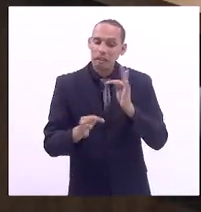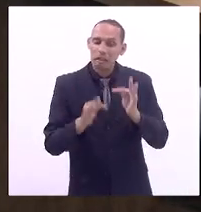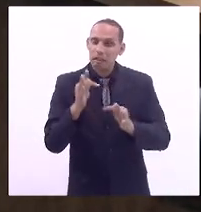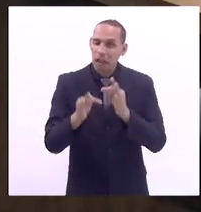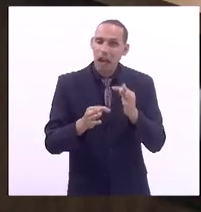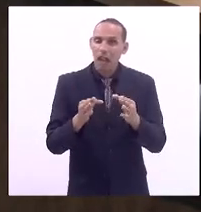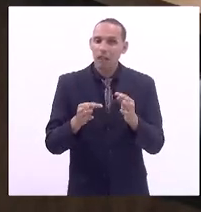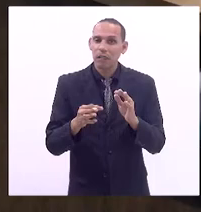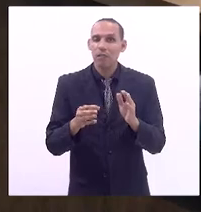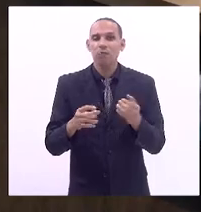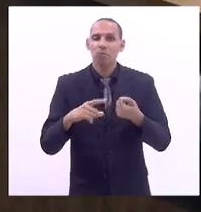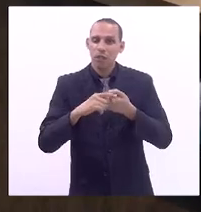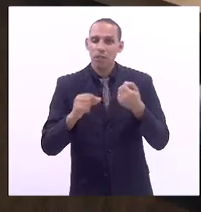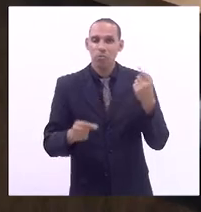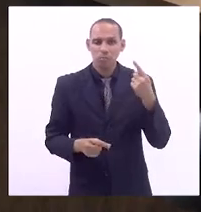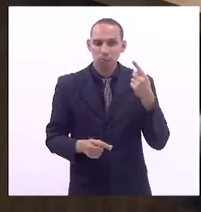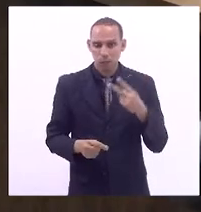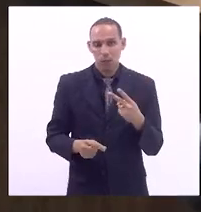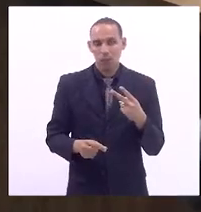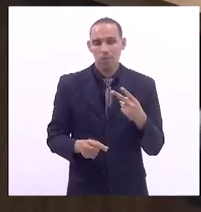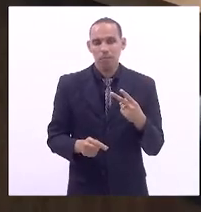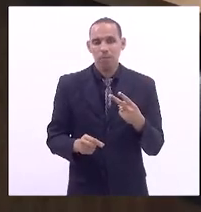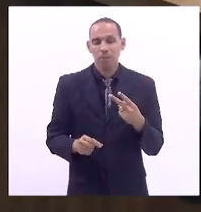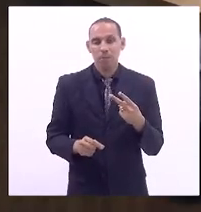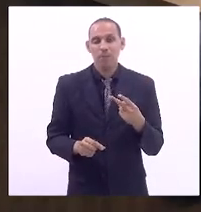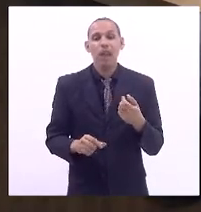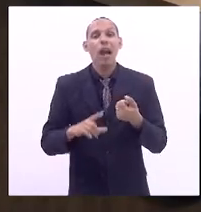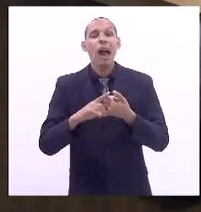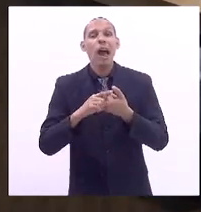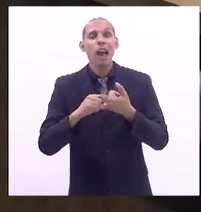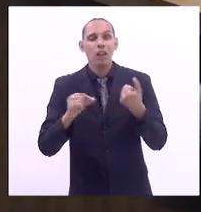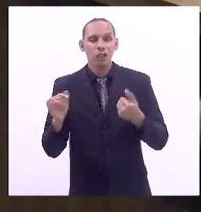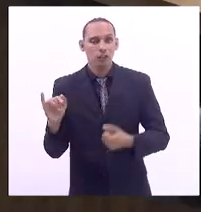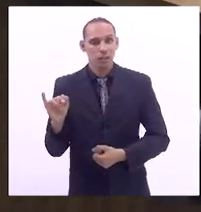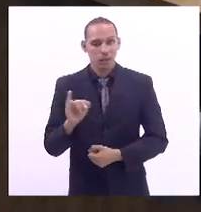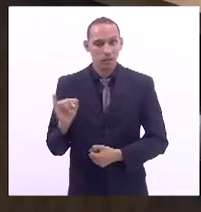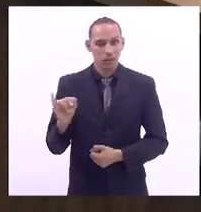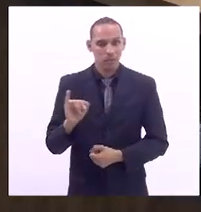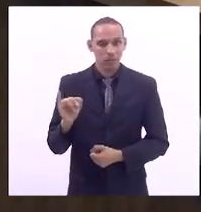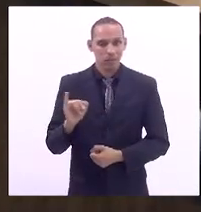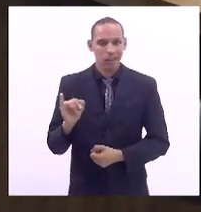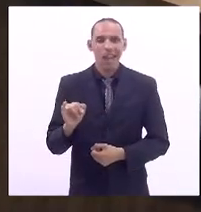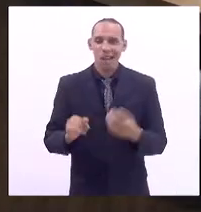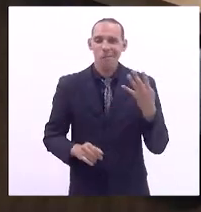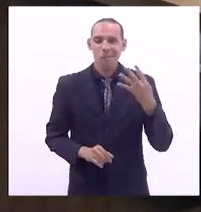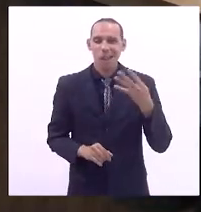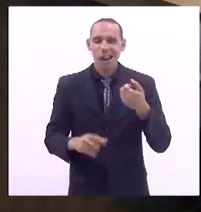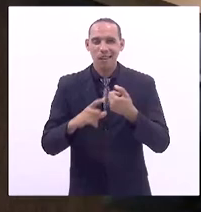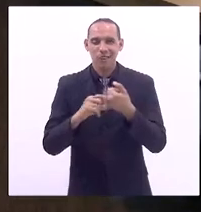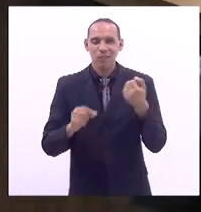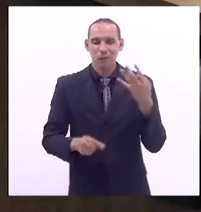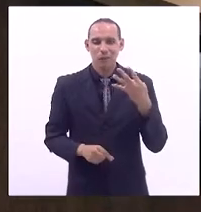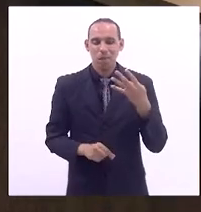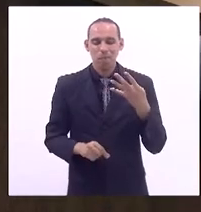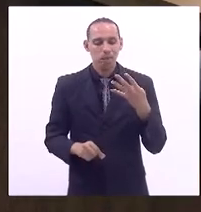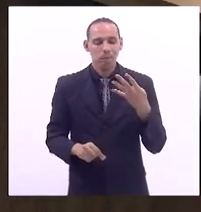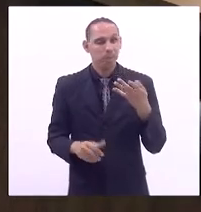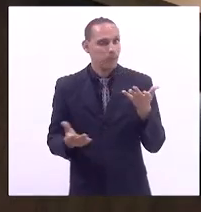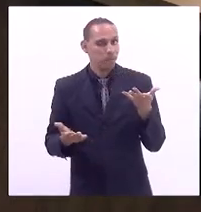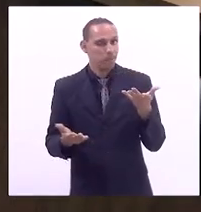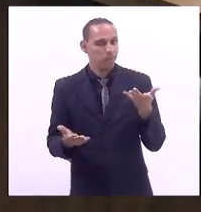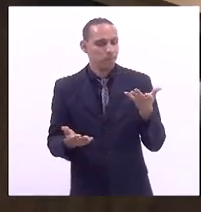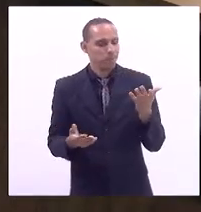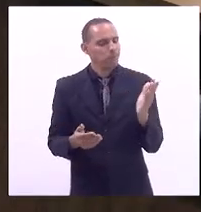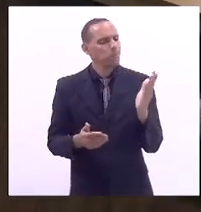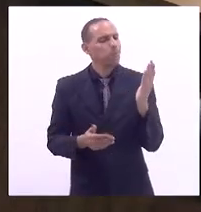disso nos dois primeiros artigos o artigo tributário é o artigo 4º Oi e aí o seu